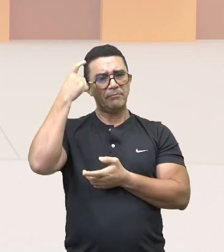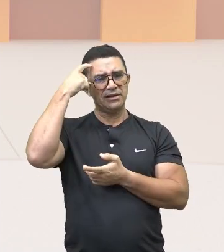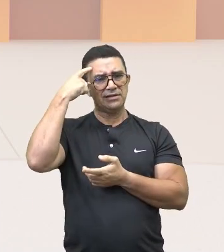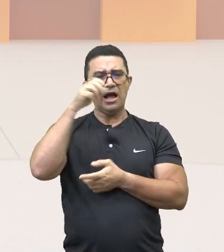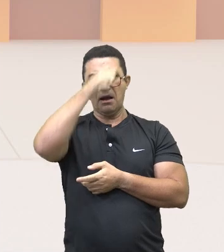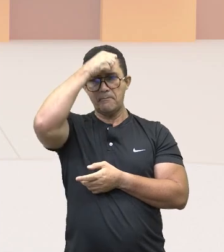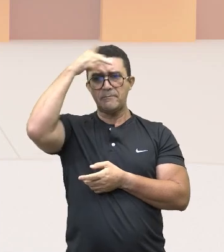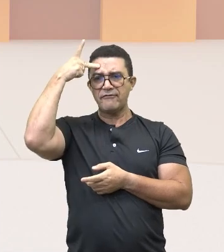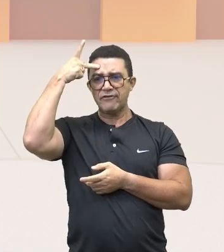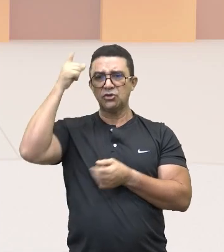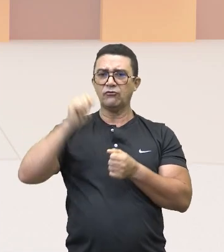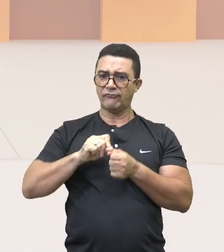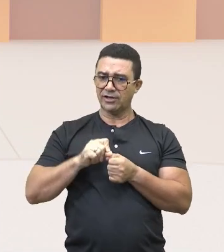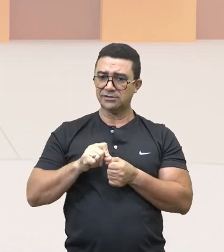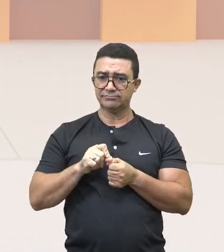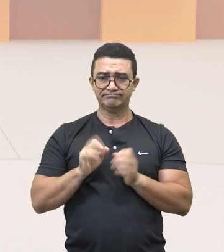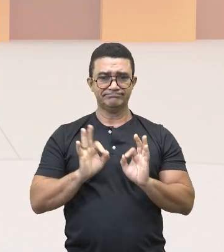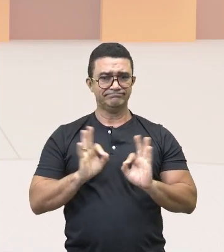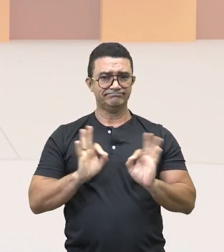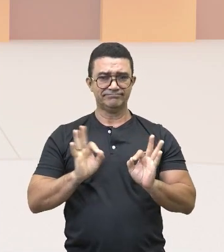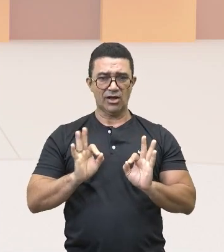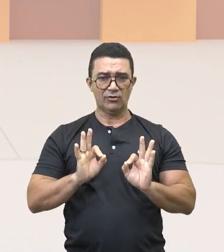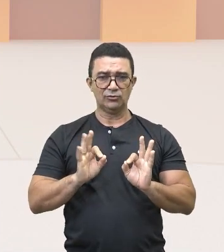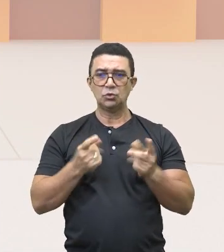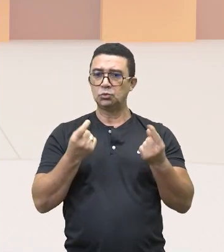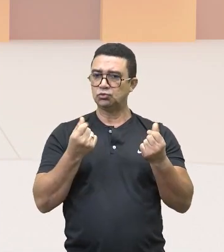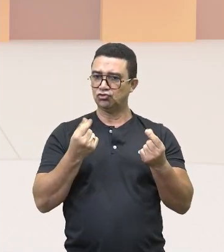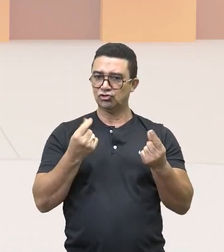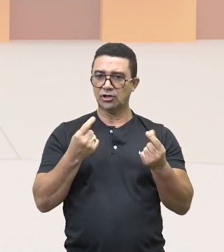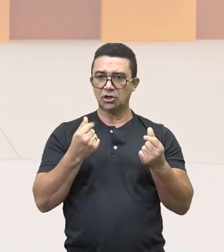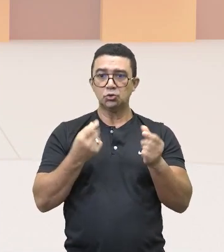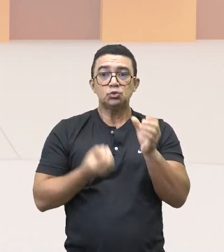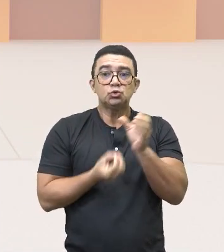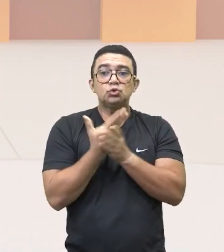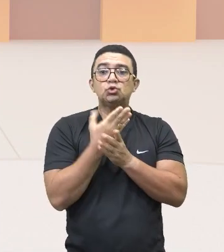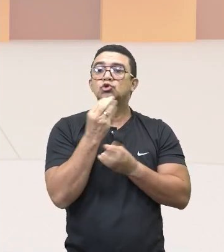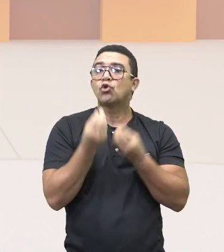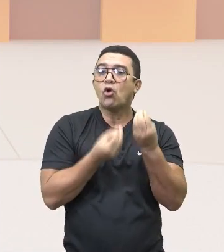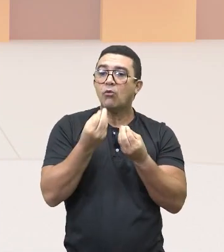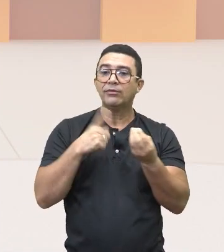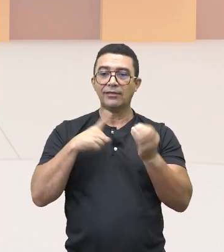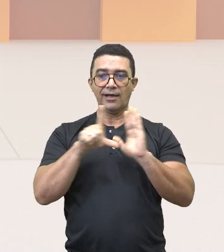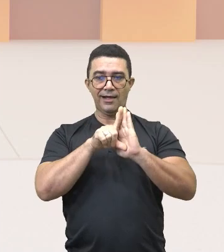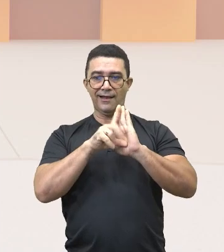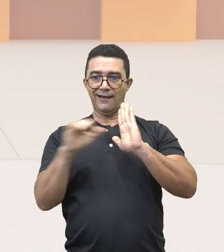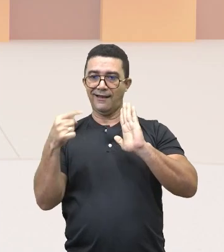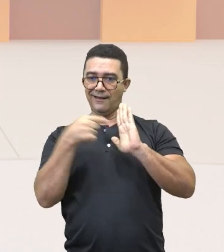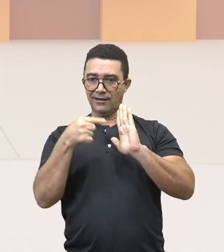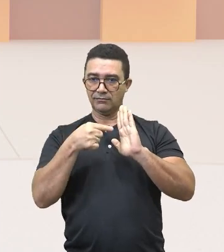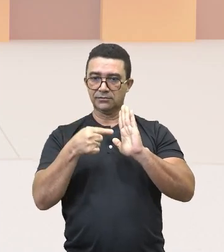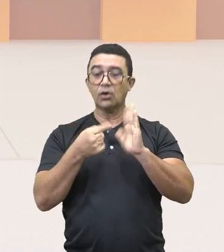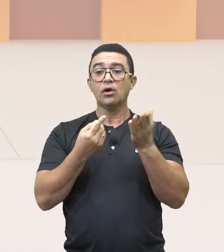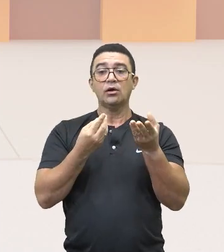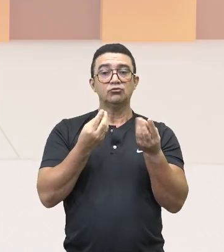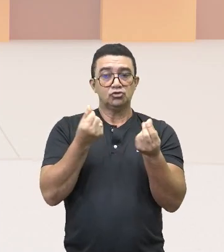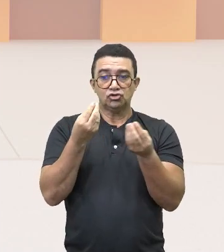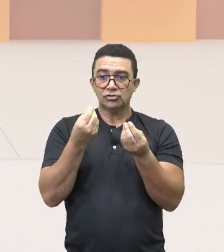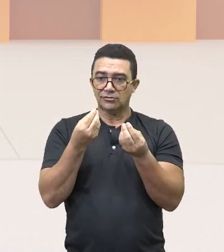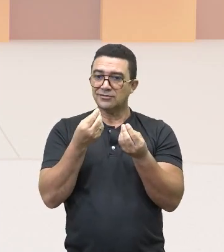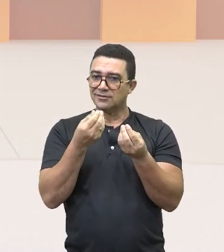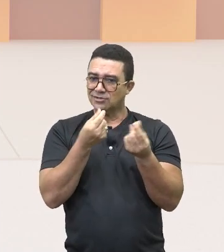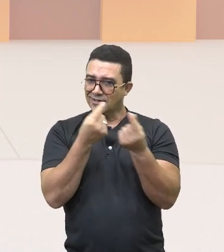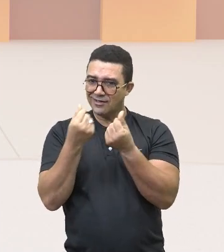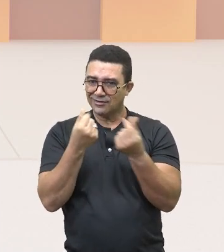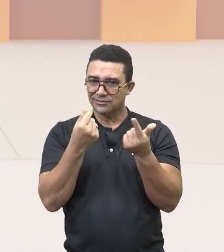né? Quando na verdade a verba, o dinheiro, ele surge a partir de uma lei, esse dinheiro ele é alocado para o